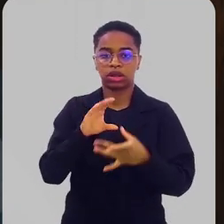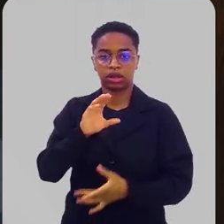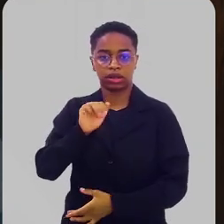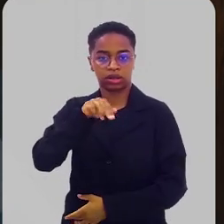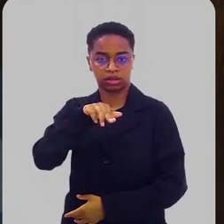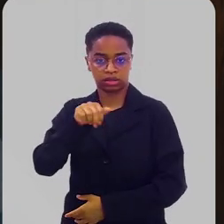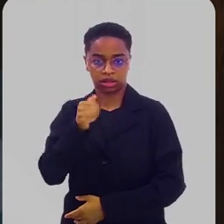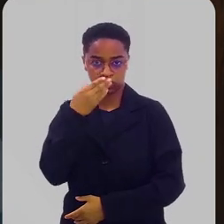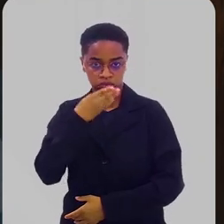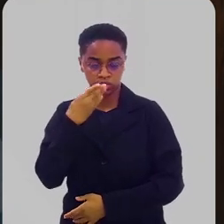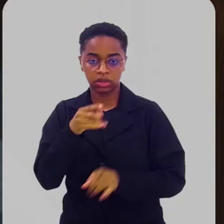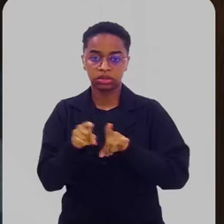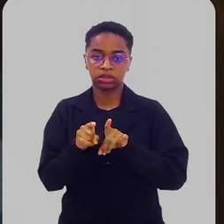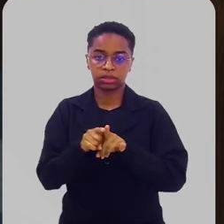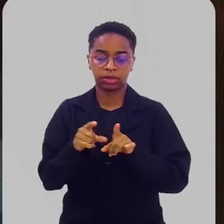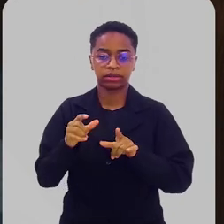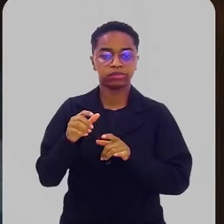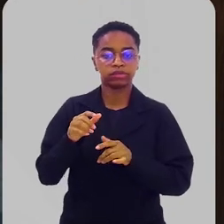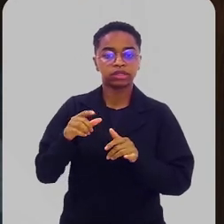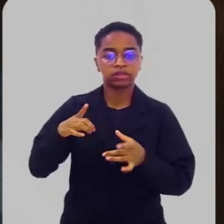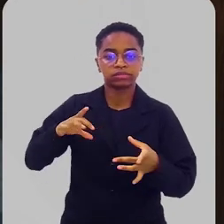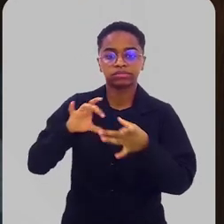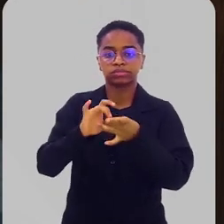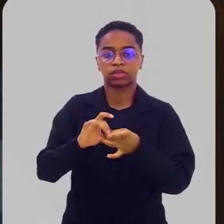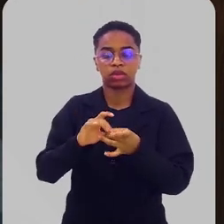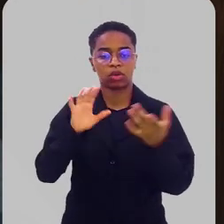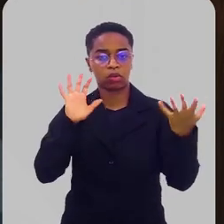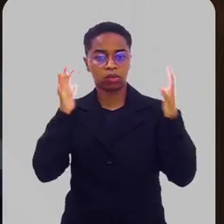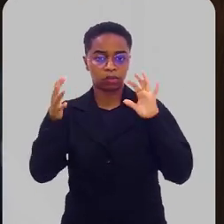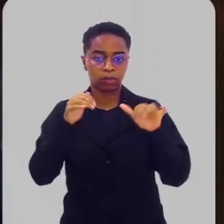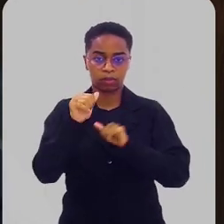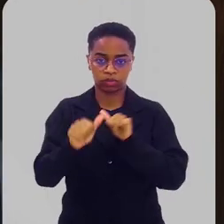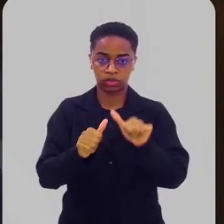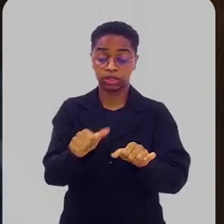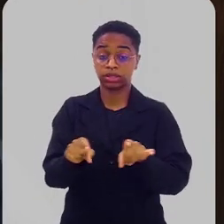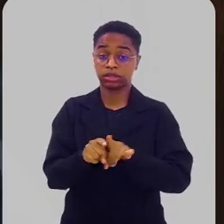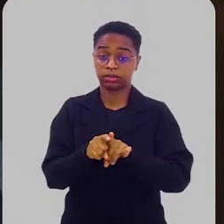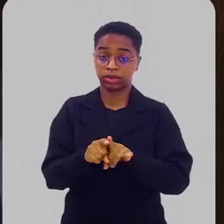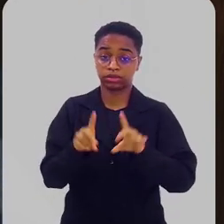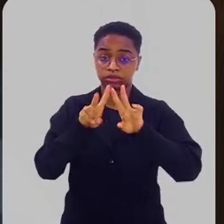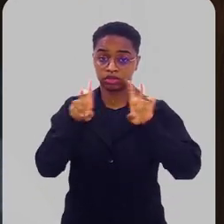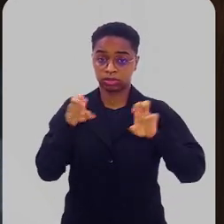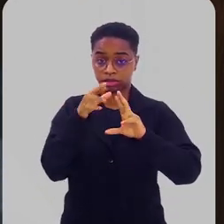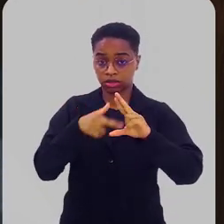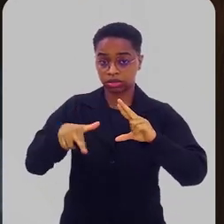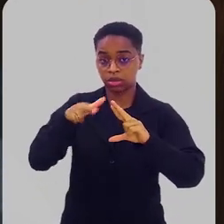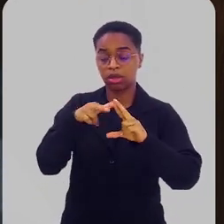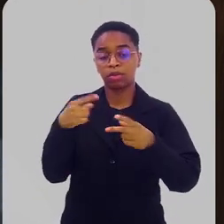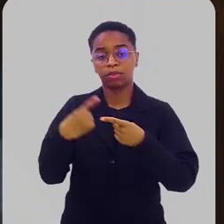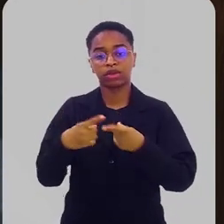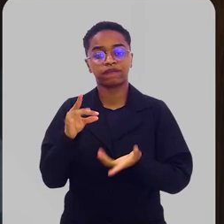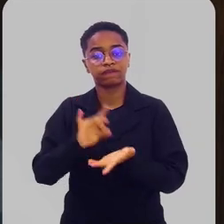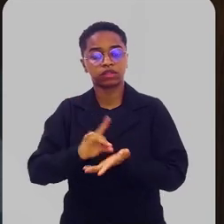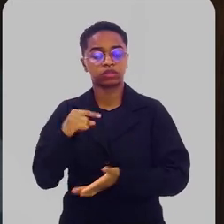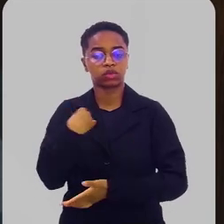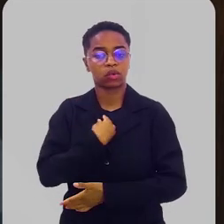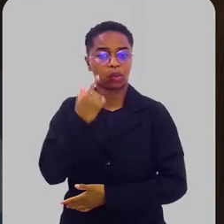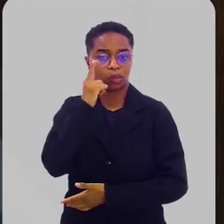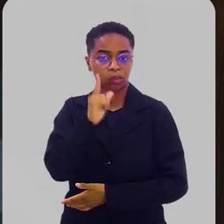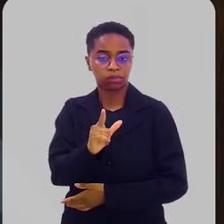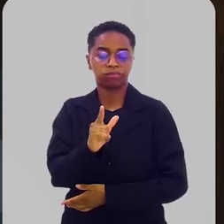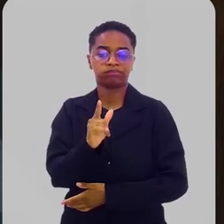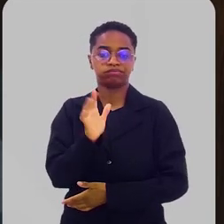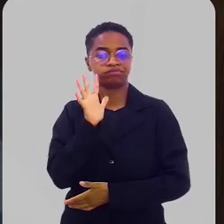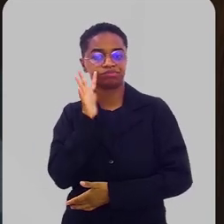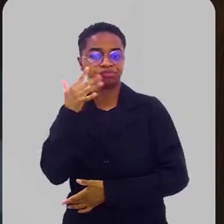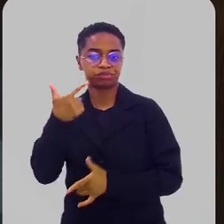exemplo, ou seja, que endereça a preocupação das mudanças climáticas e, do outro lado, a questão da reciclagem, para que a gente consiga, de fato,